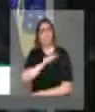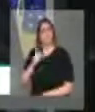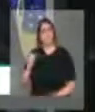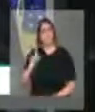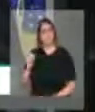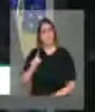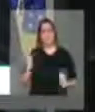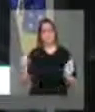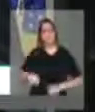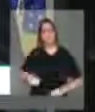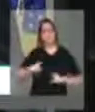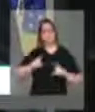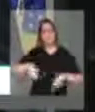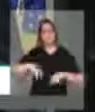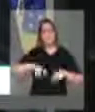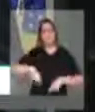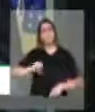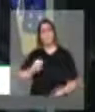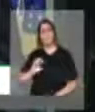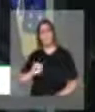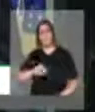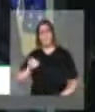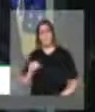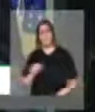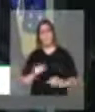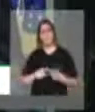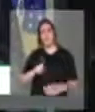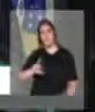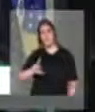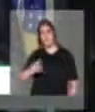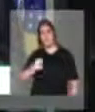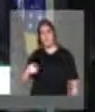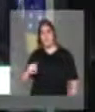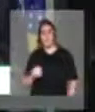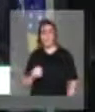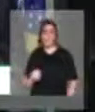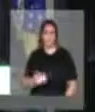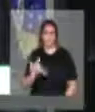uma fronteira agrícola de soja, de grãos,